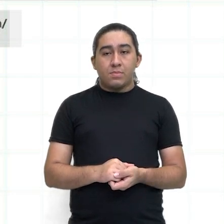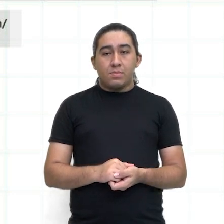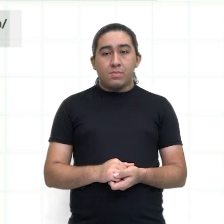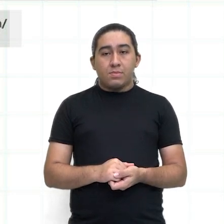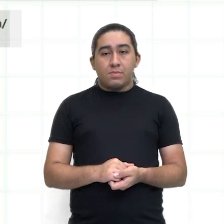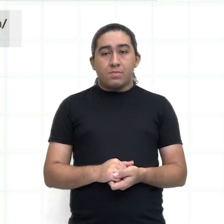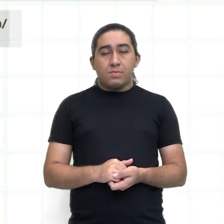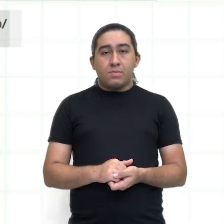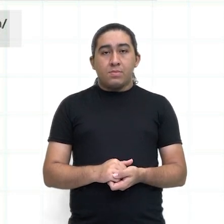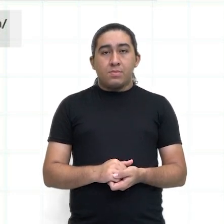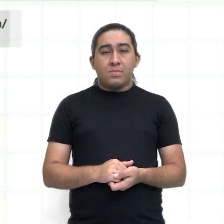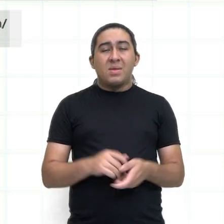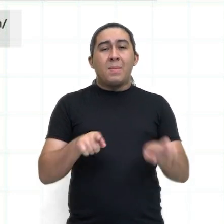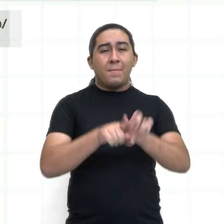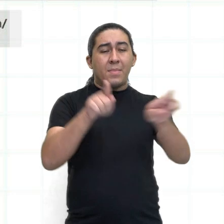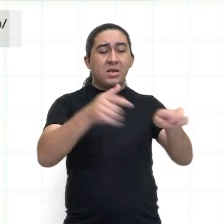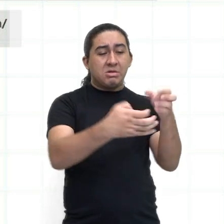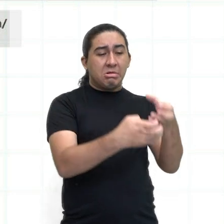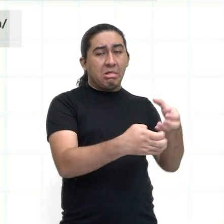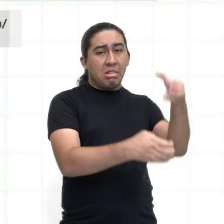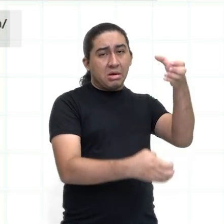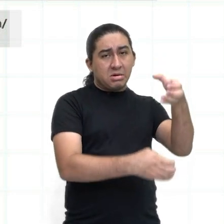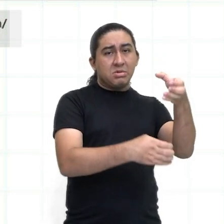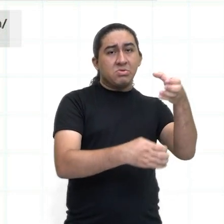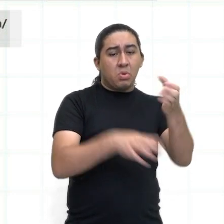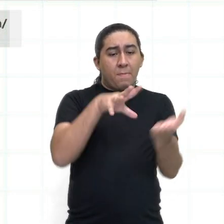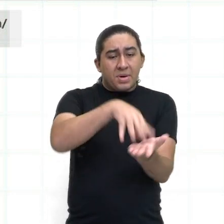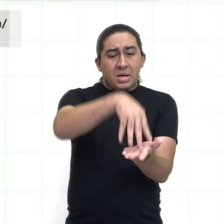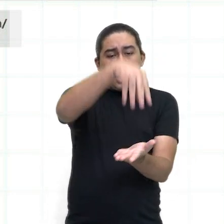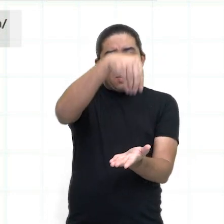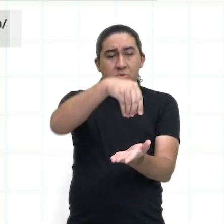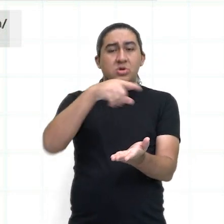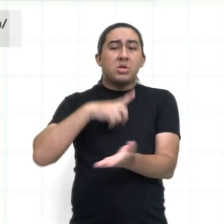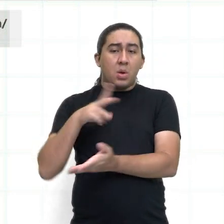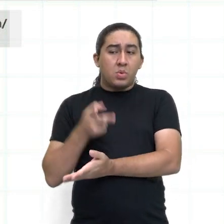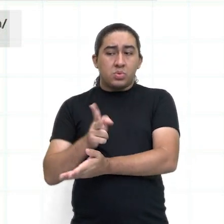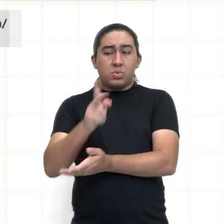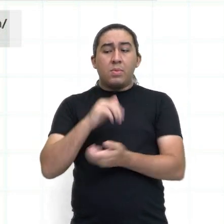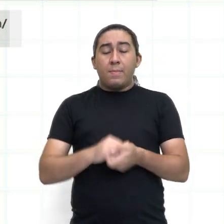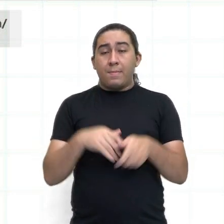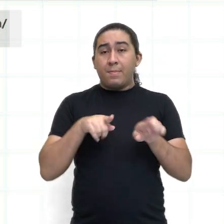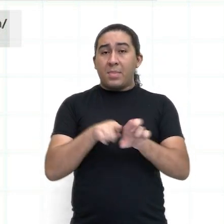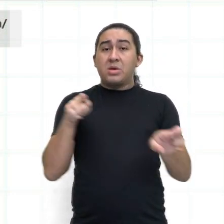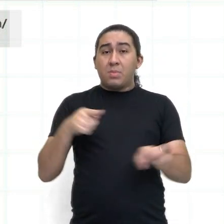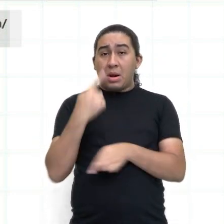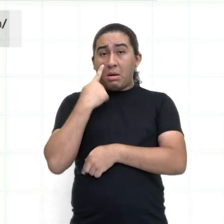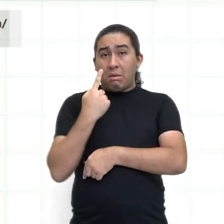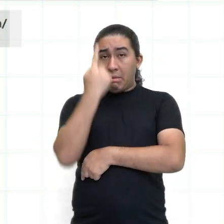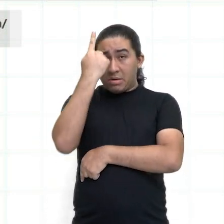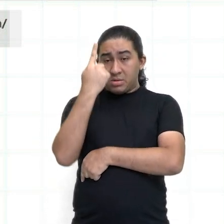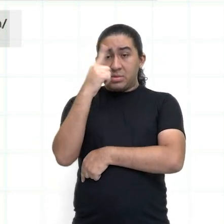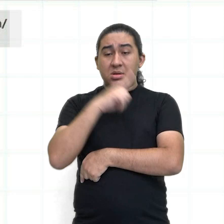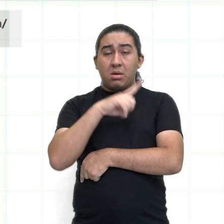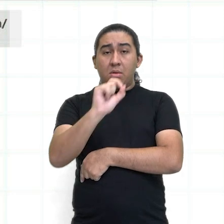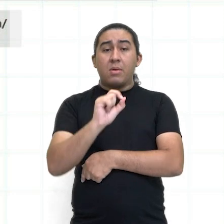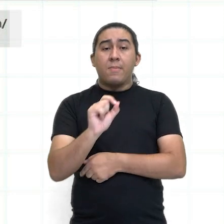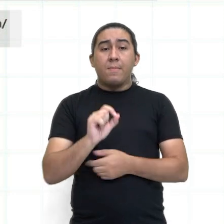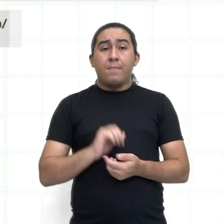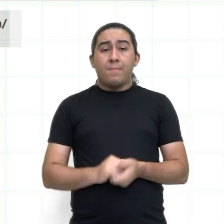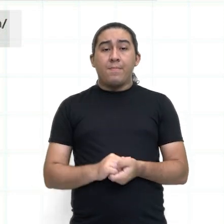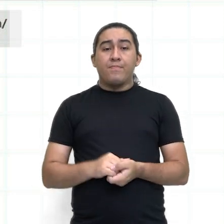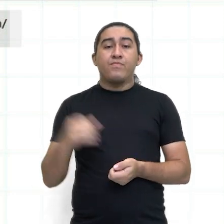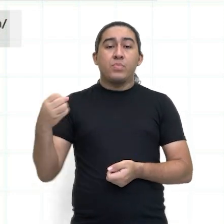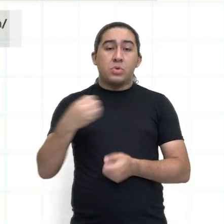formas geométricas, né, ainda estão muito presentes. Mas para o cubismo sintético, eles vão trazer